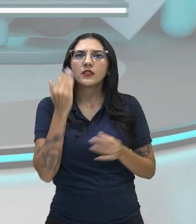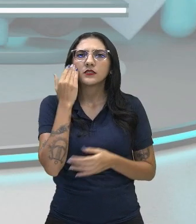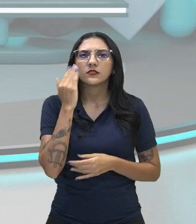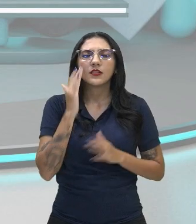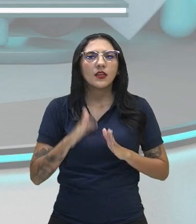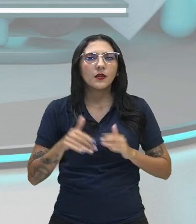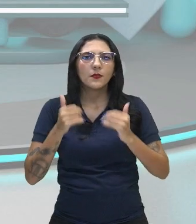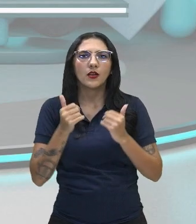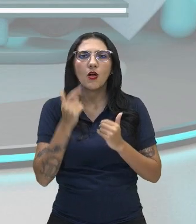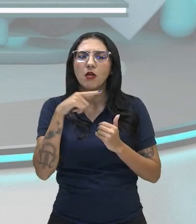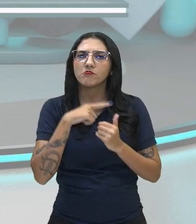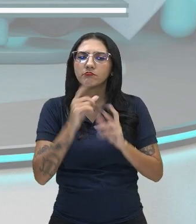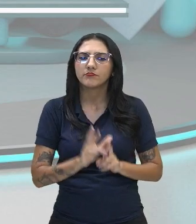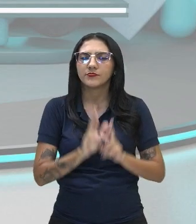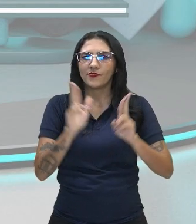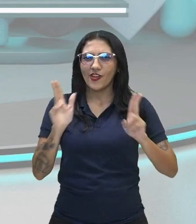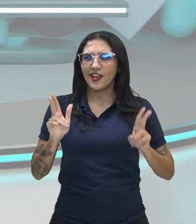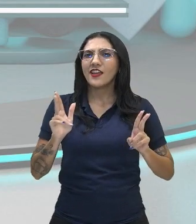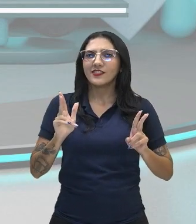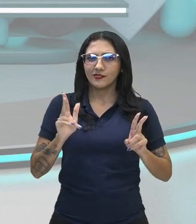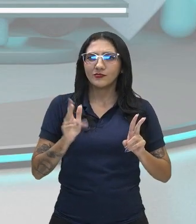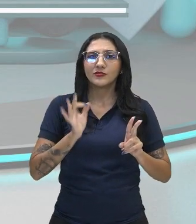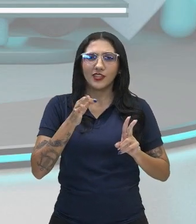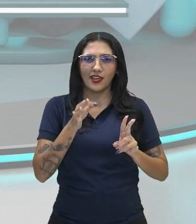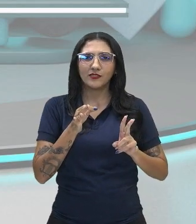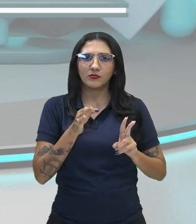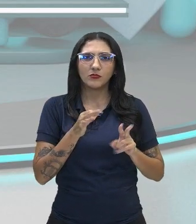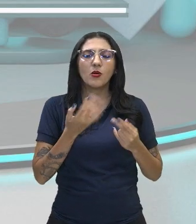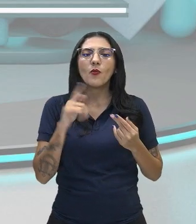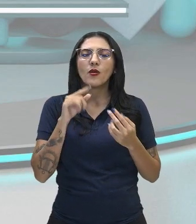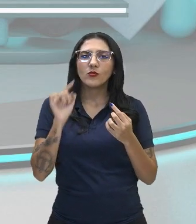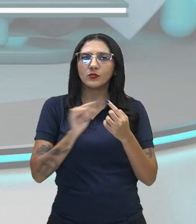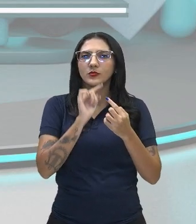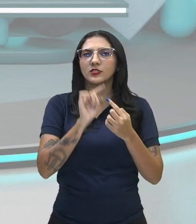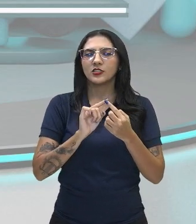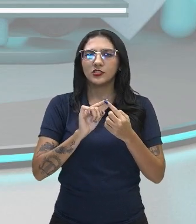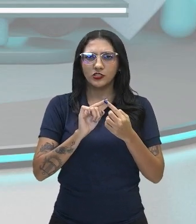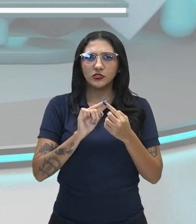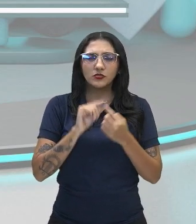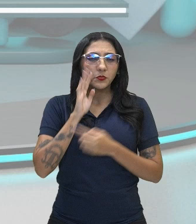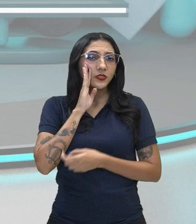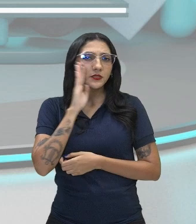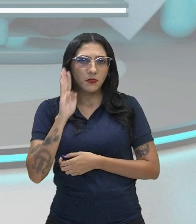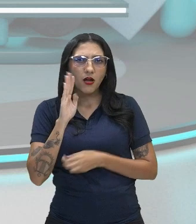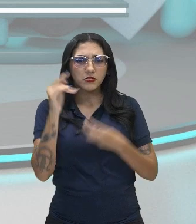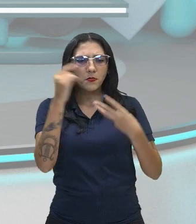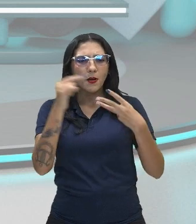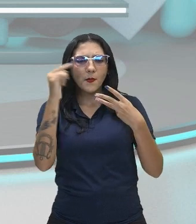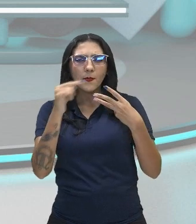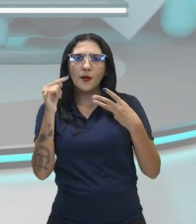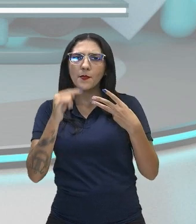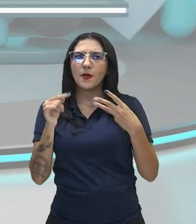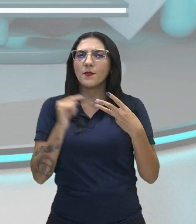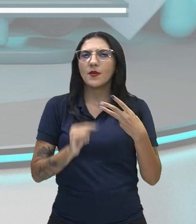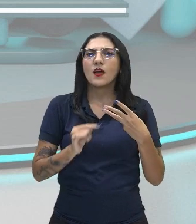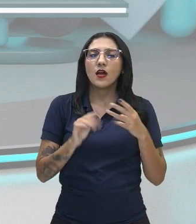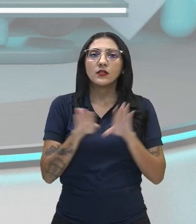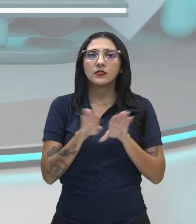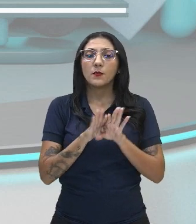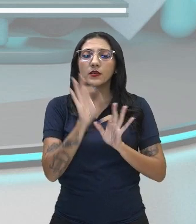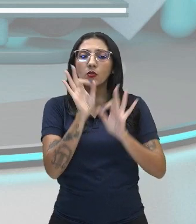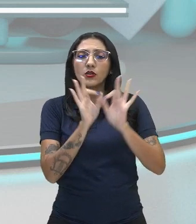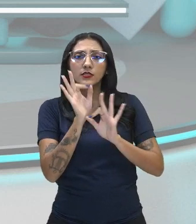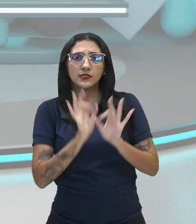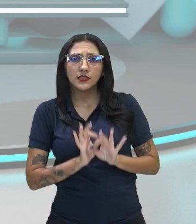eles são bem diferentes na sua intenção, na sua finalidade, na sua organização, na